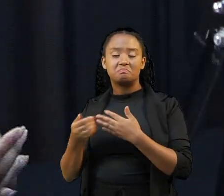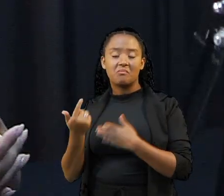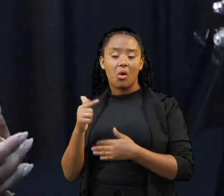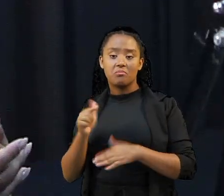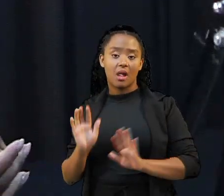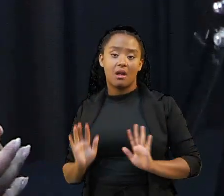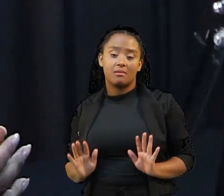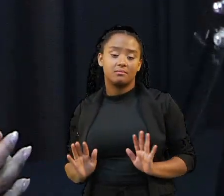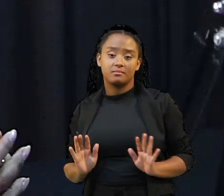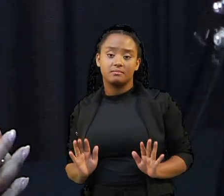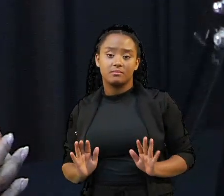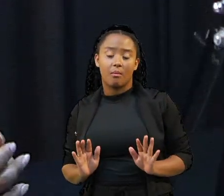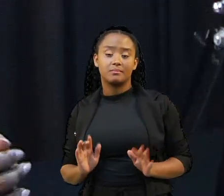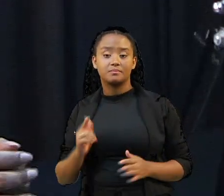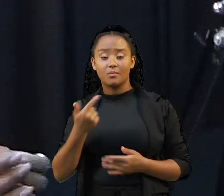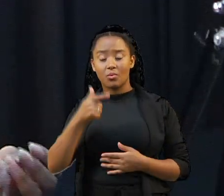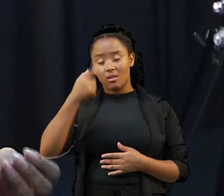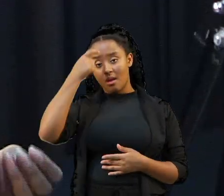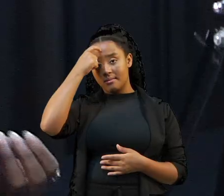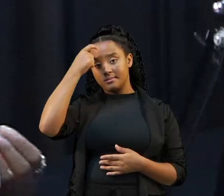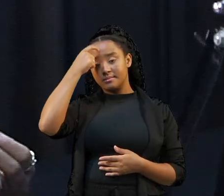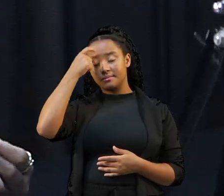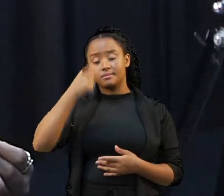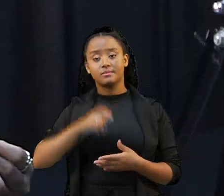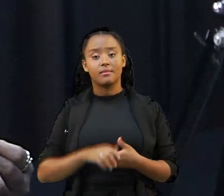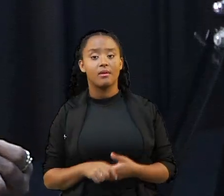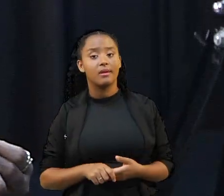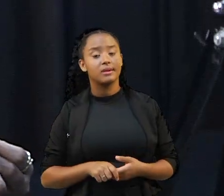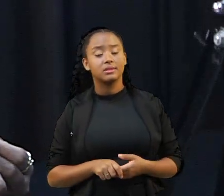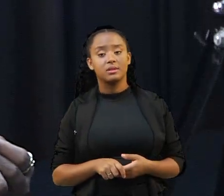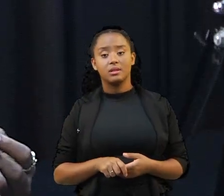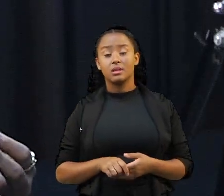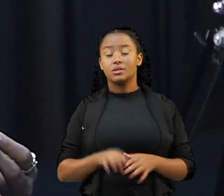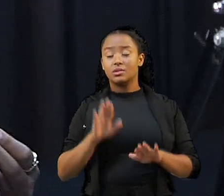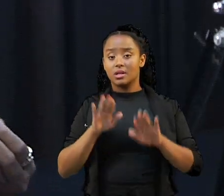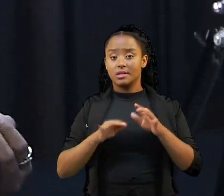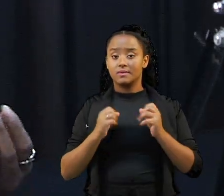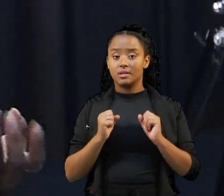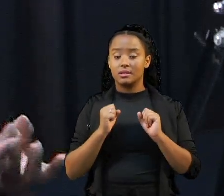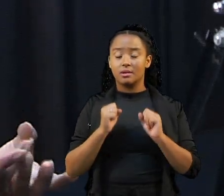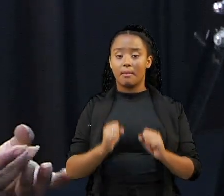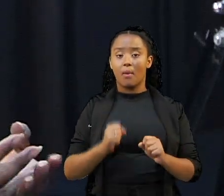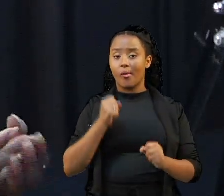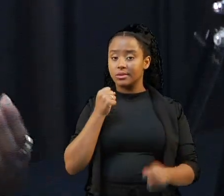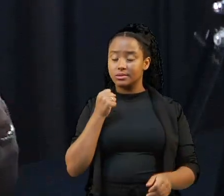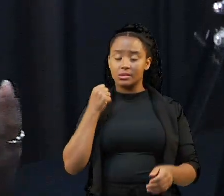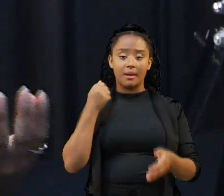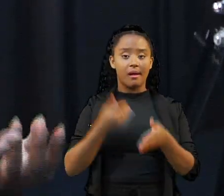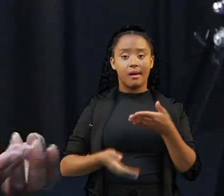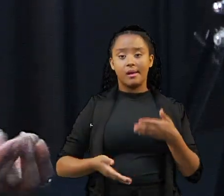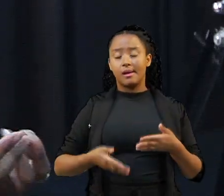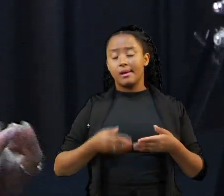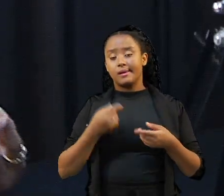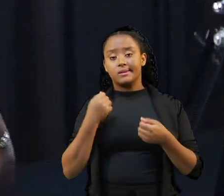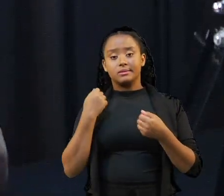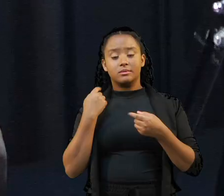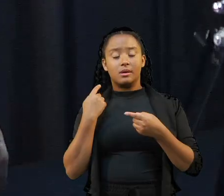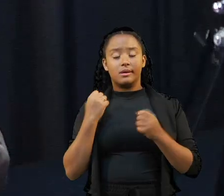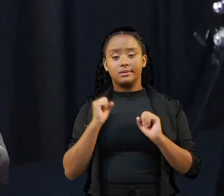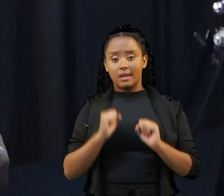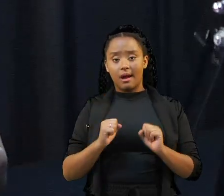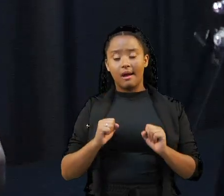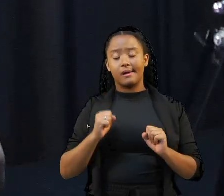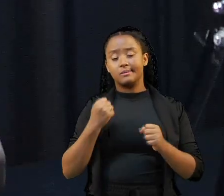reciprocidade, que não tem essa consciência de que pode acabar, que pode desgastar, que